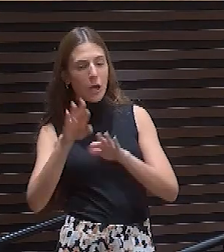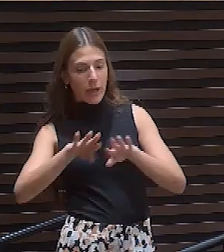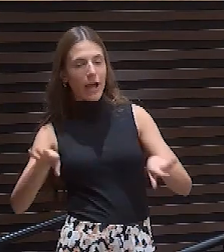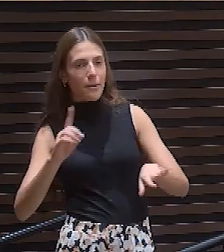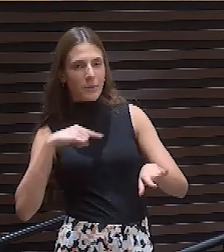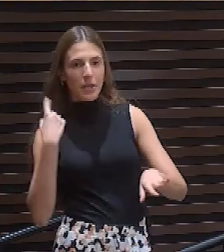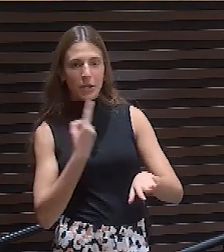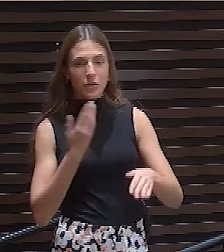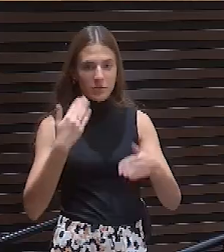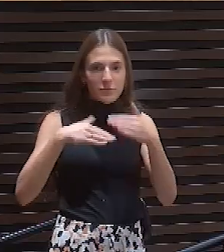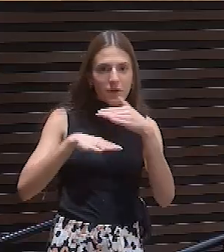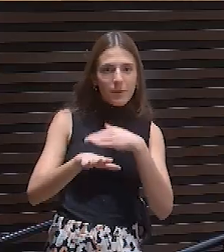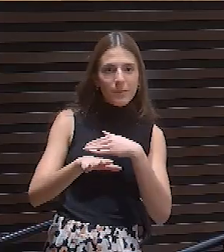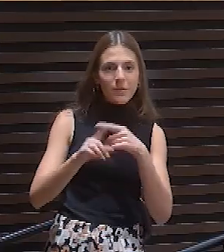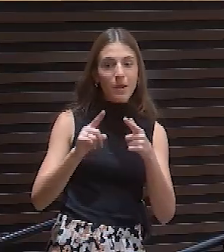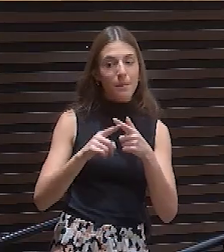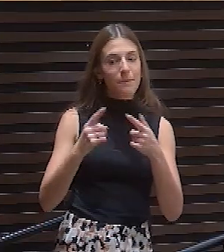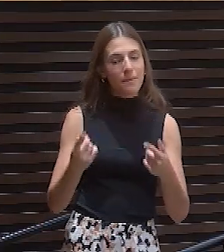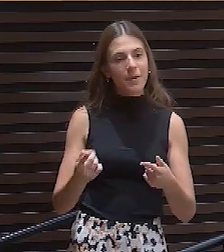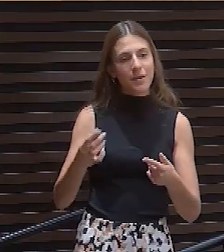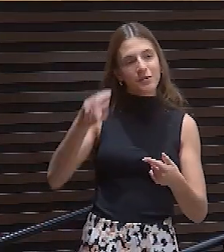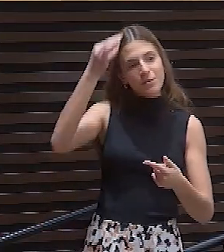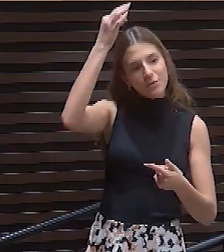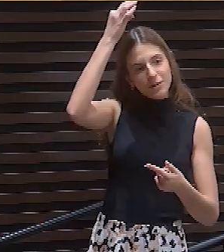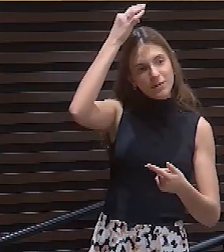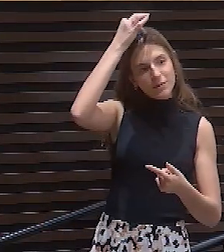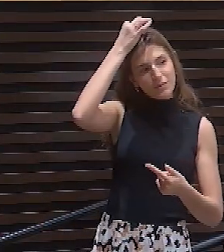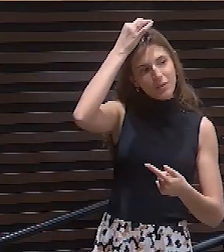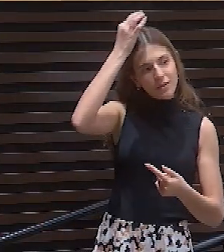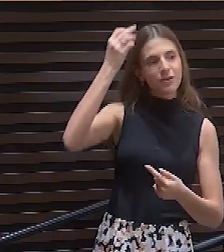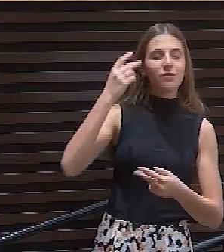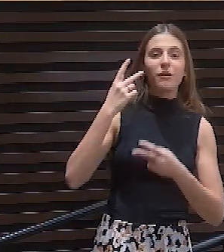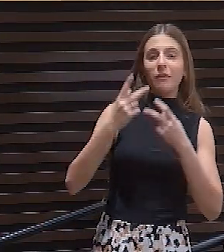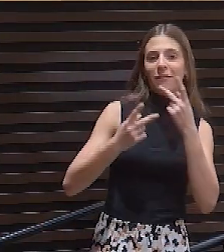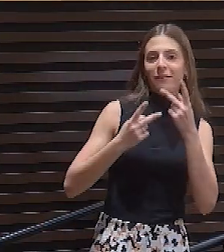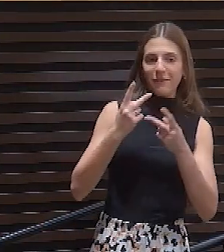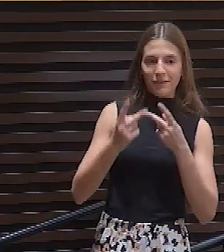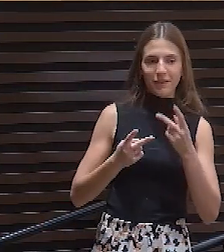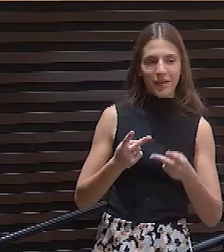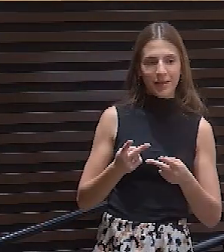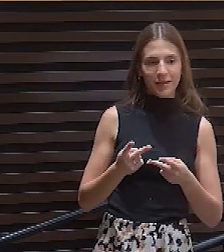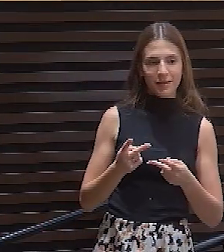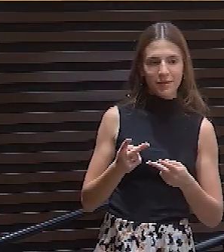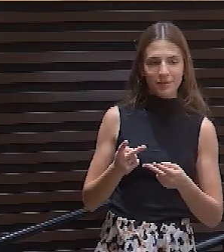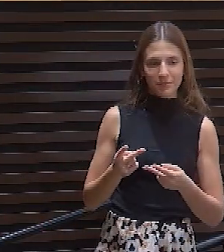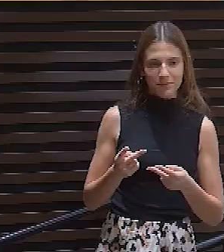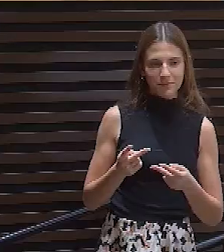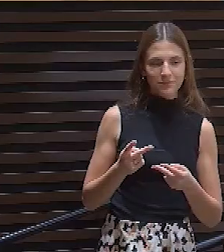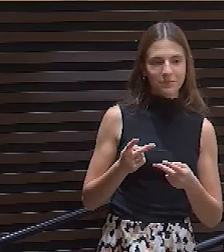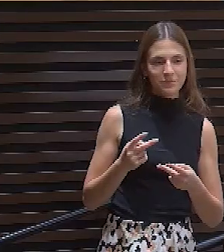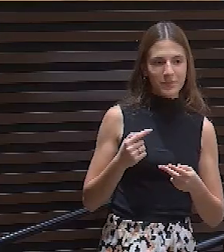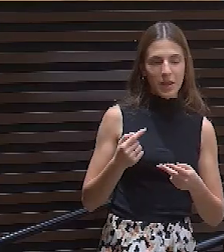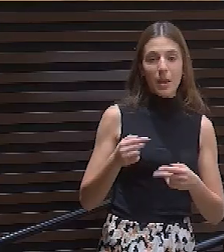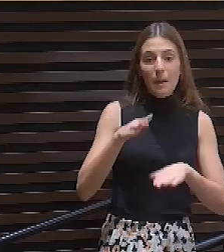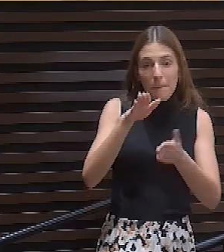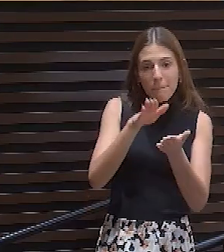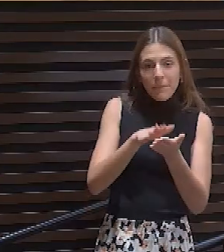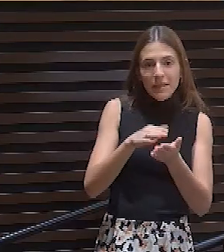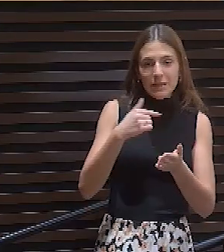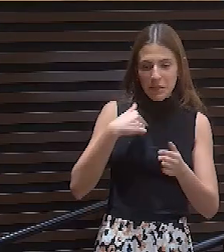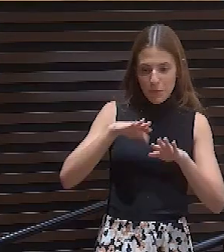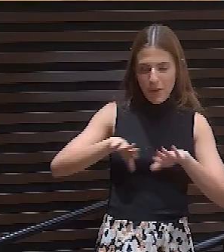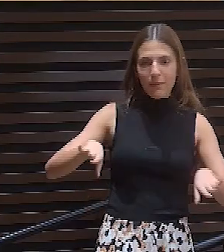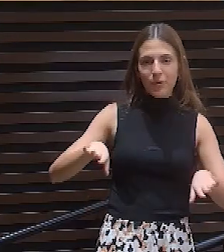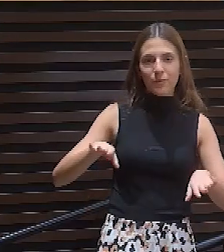Aí o Espírito, isso é apenas um diálogo da minha mente. Pisa que eu abro.